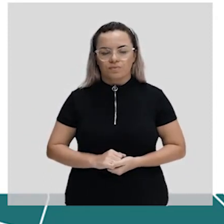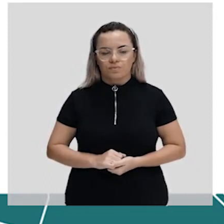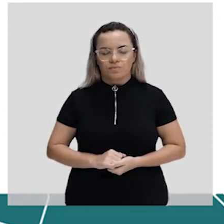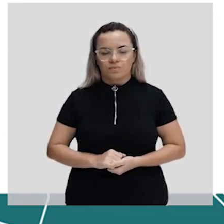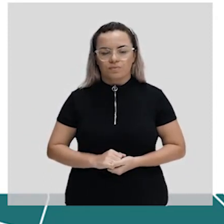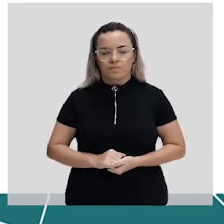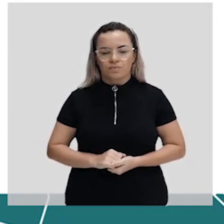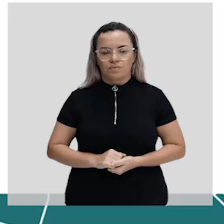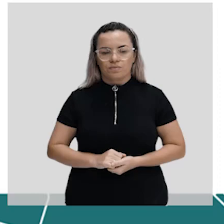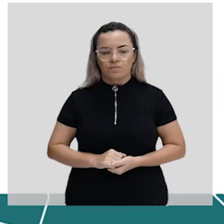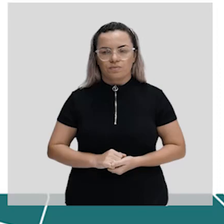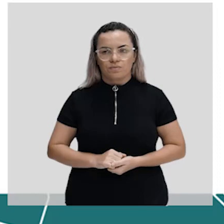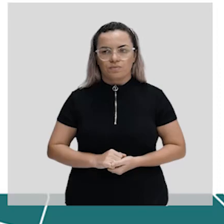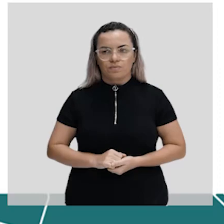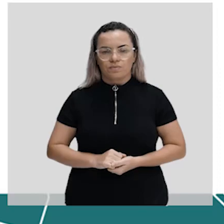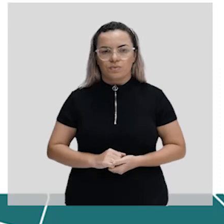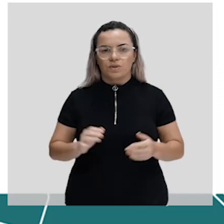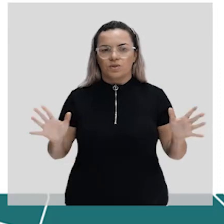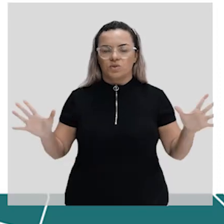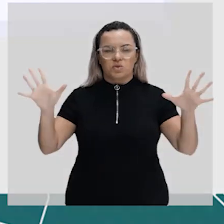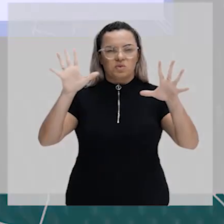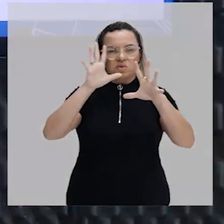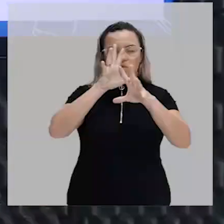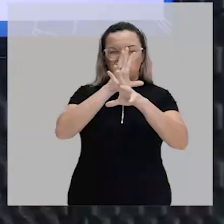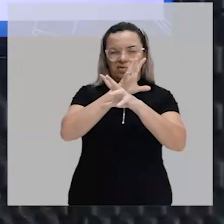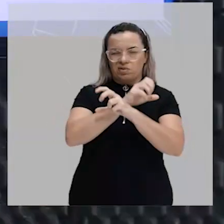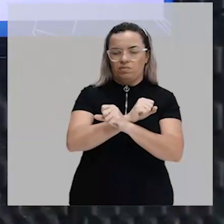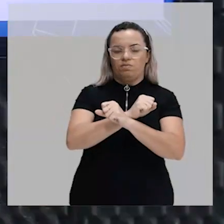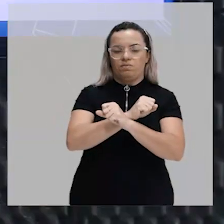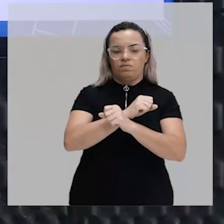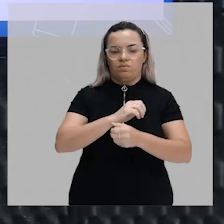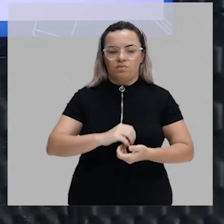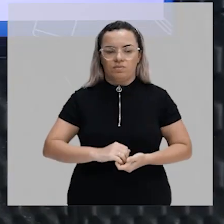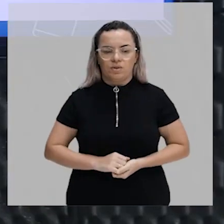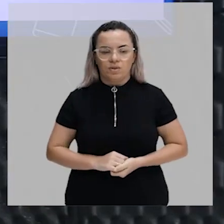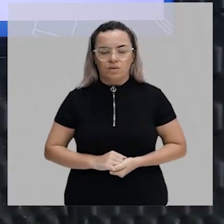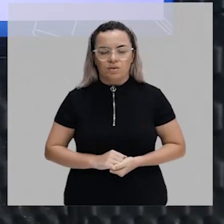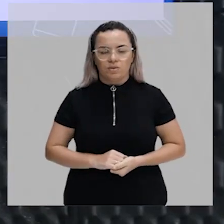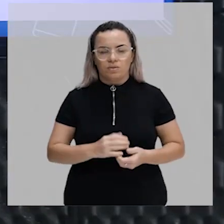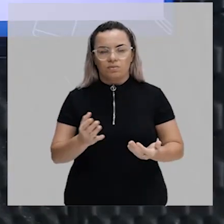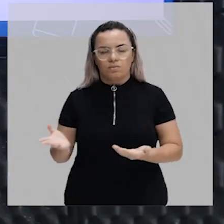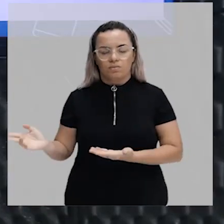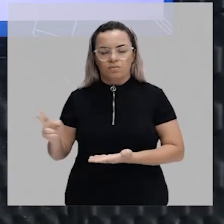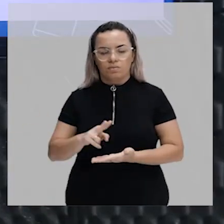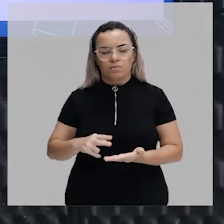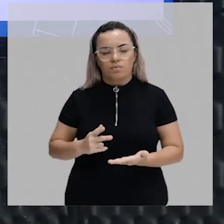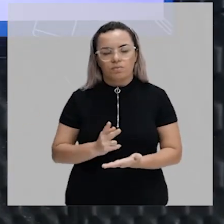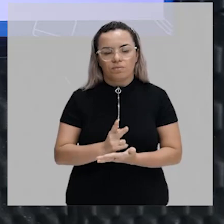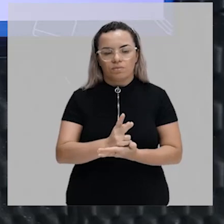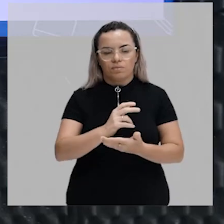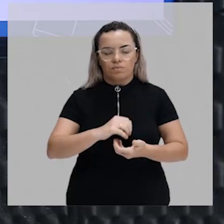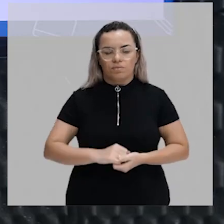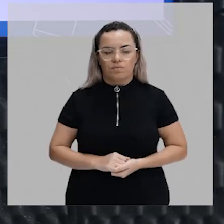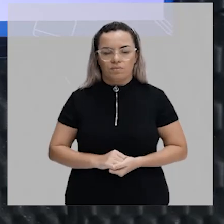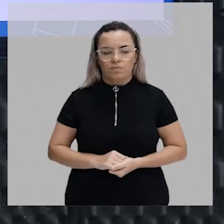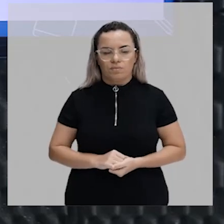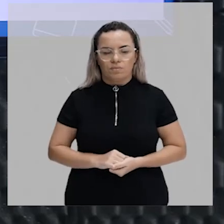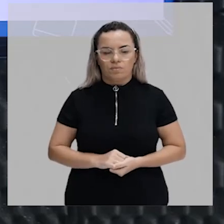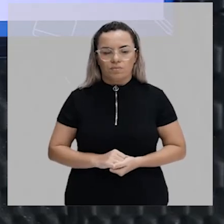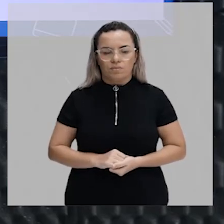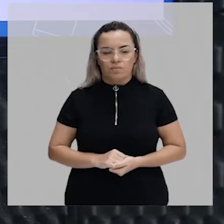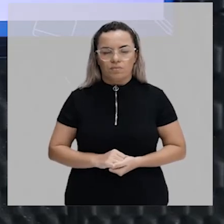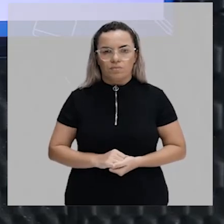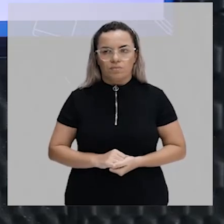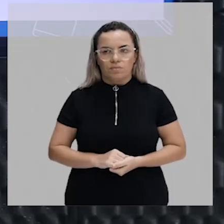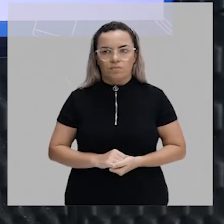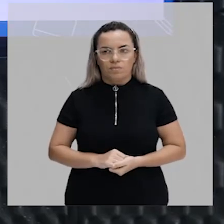ó, trevas, escuridão. Do calabouço olhando imensidades, mares, estrelas, tardes, natureza.